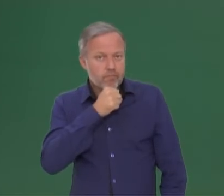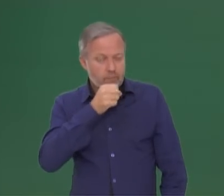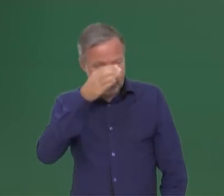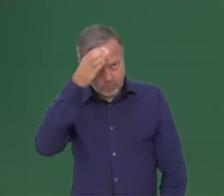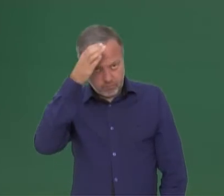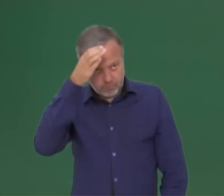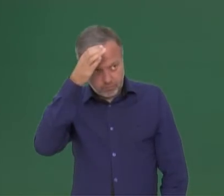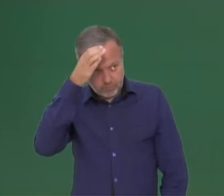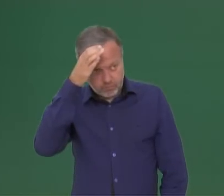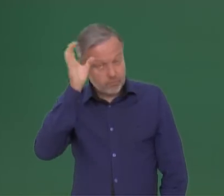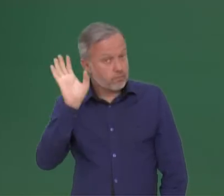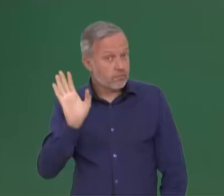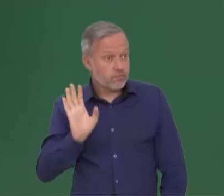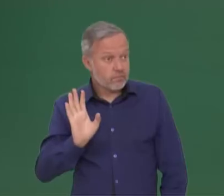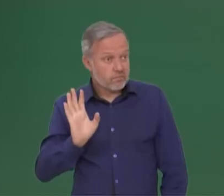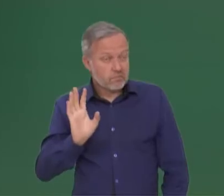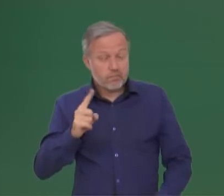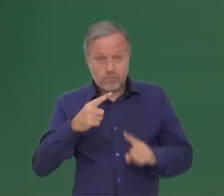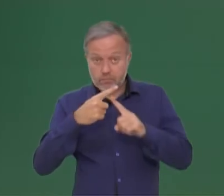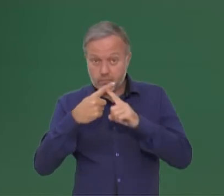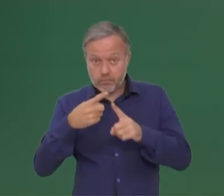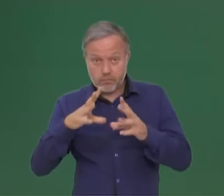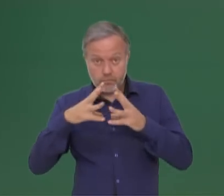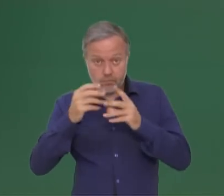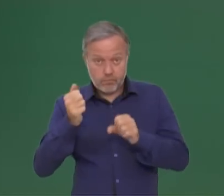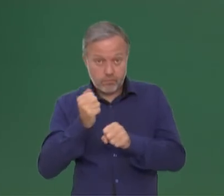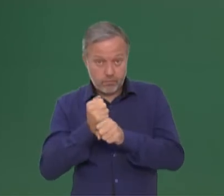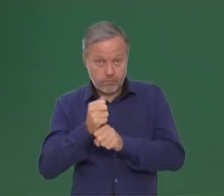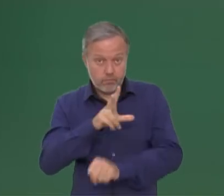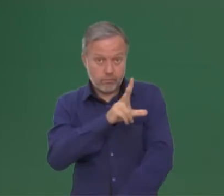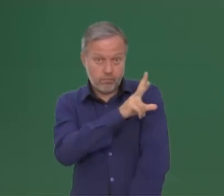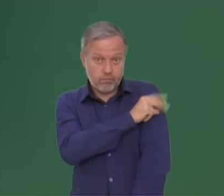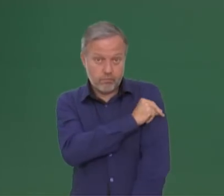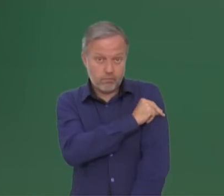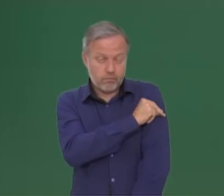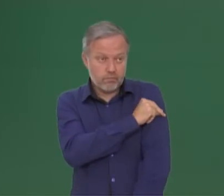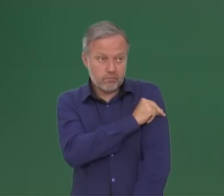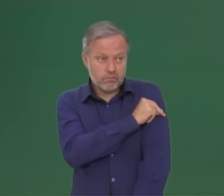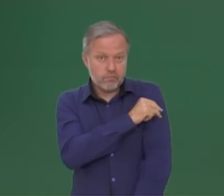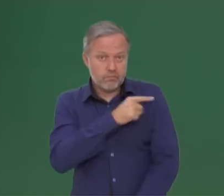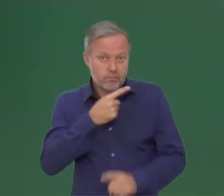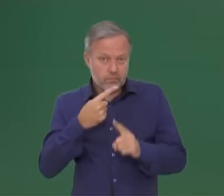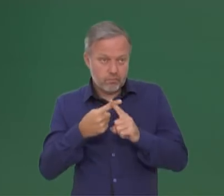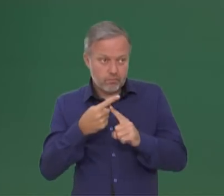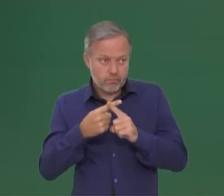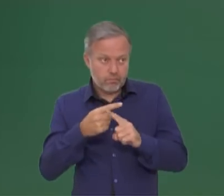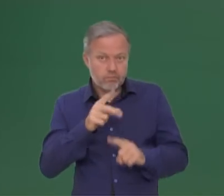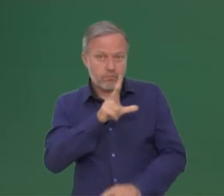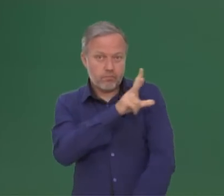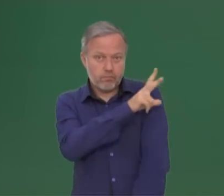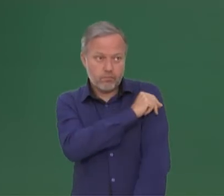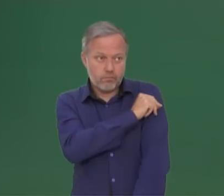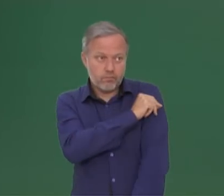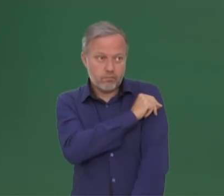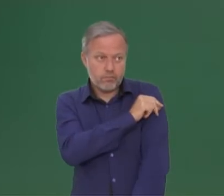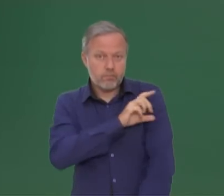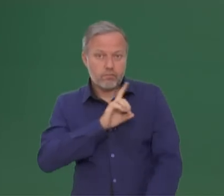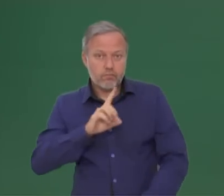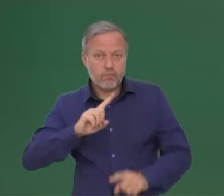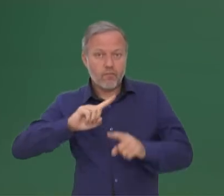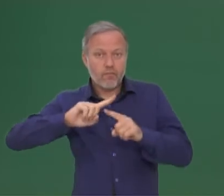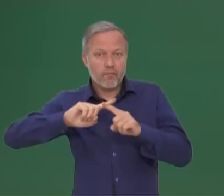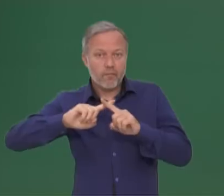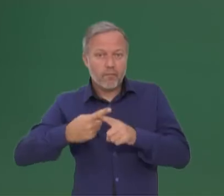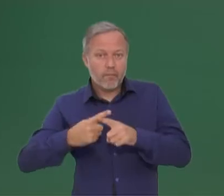tia. Então, todo ano nós temos que tomar a vacina da gripe porque o vírus da gripe sofre